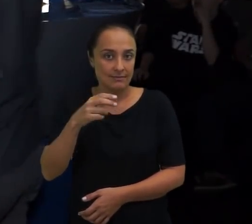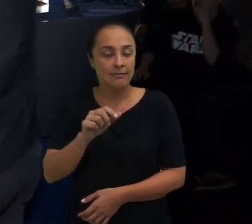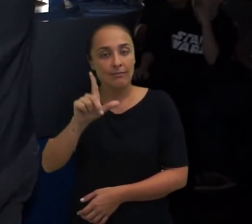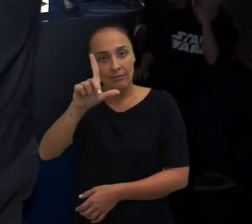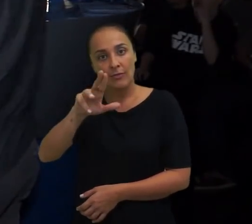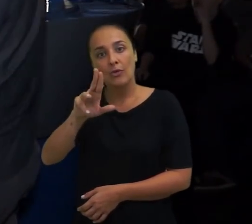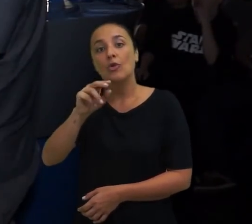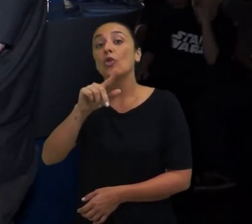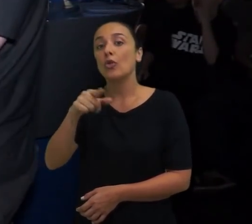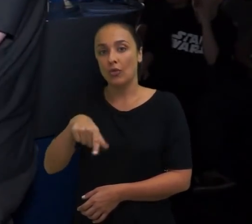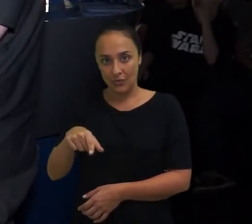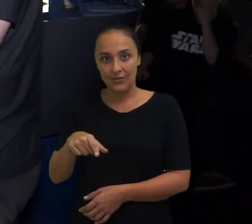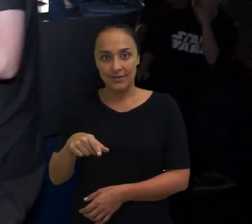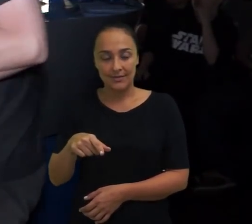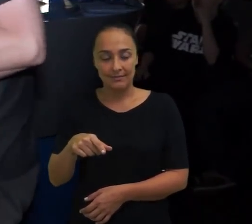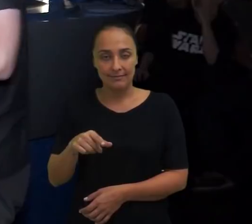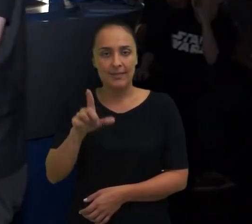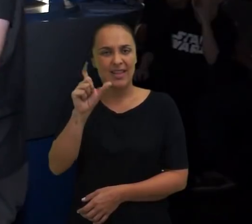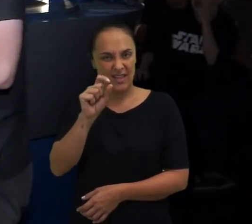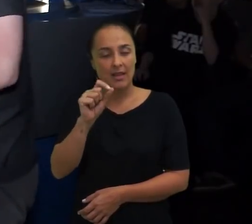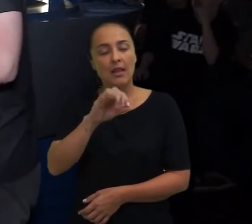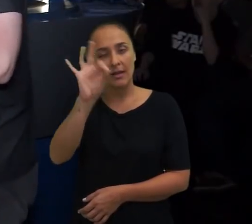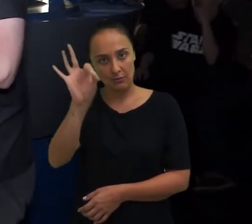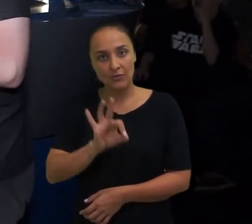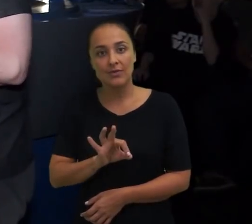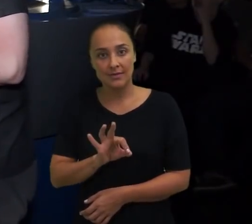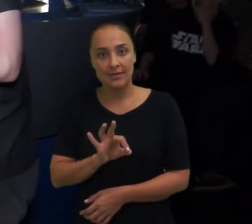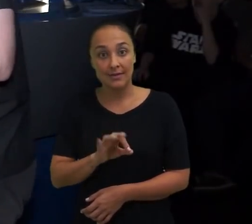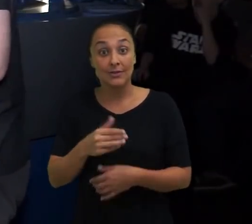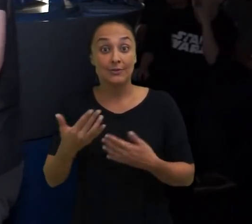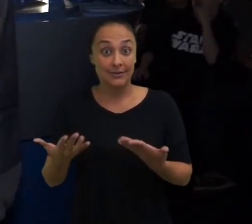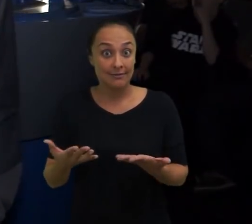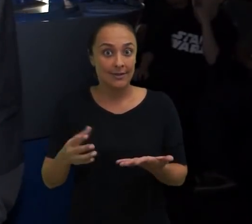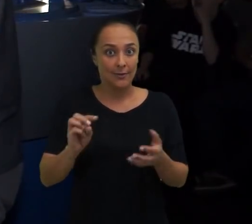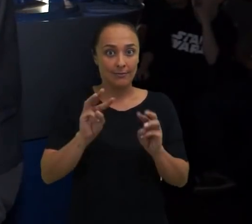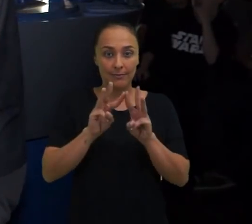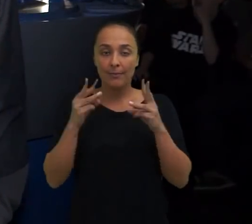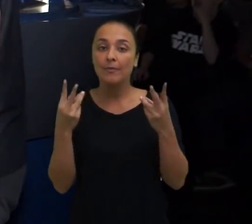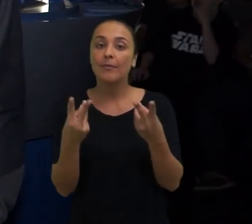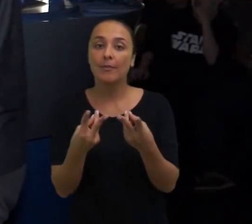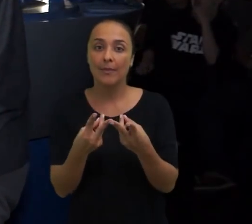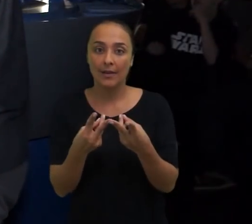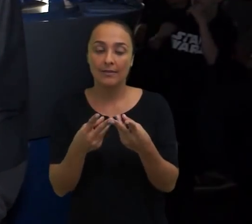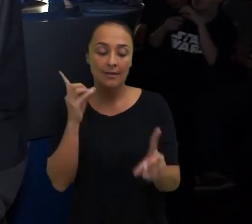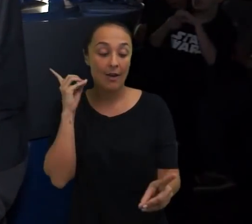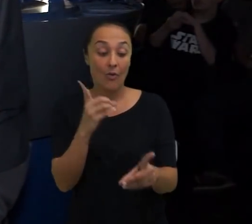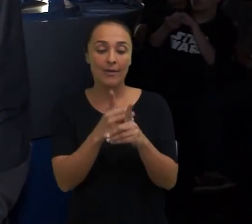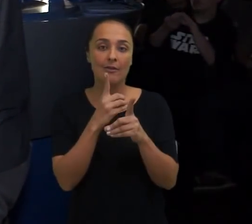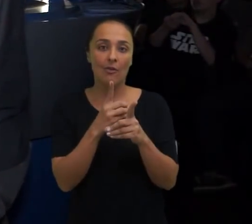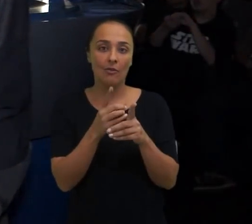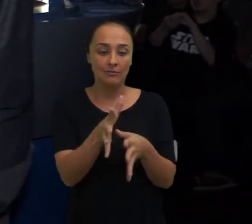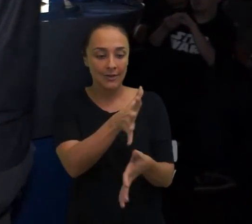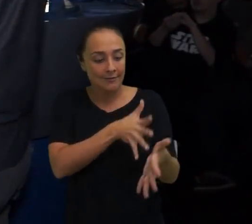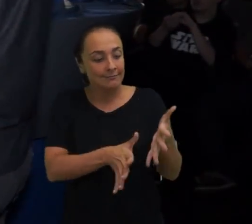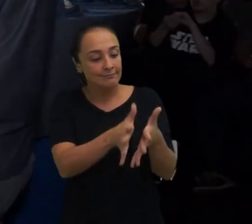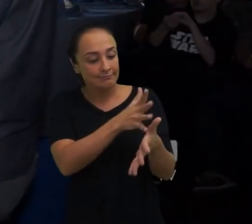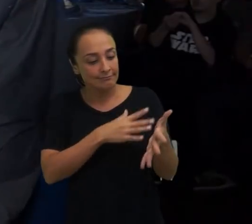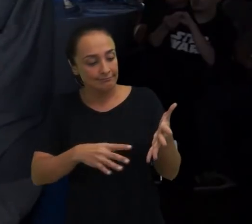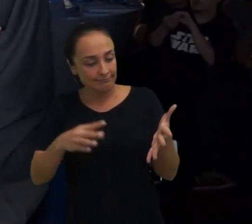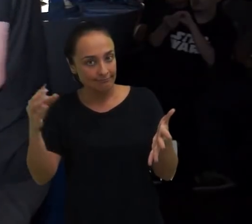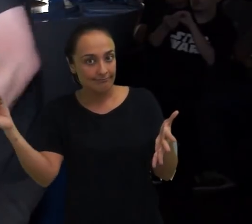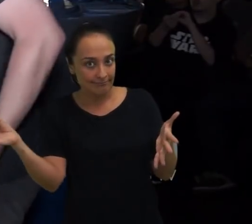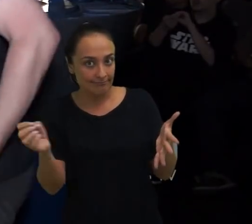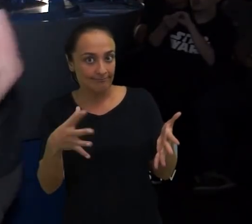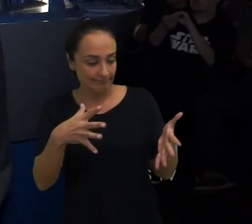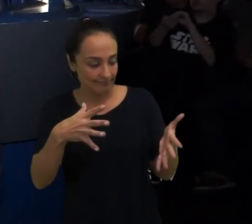esse material que está sendo expulso aqui, ele vai encontrar densas nuvens de gás e poeira pelo caminho. E ele